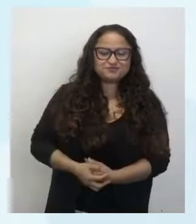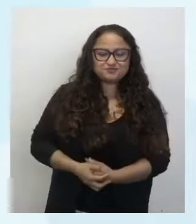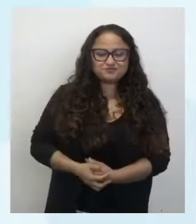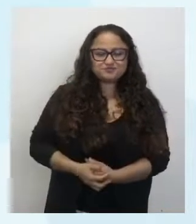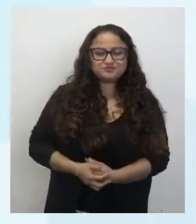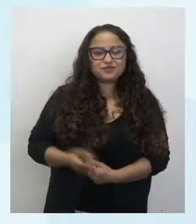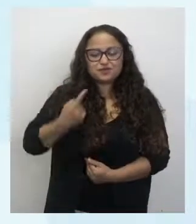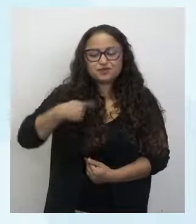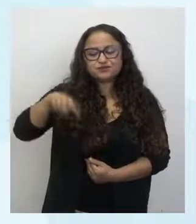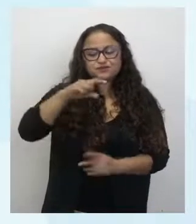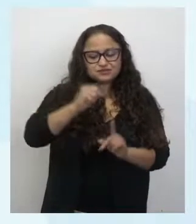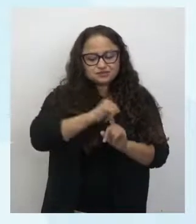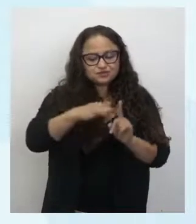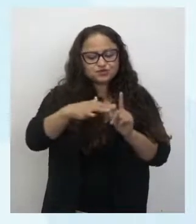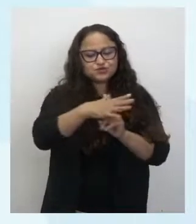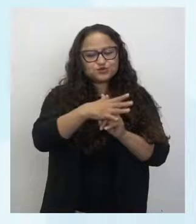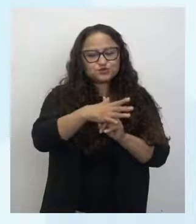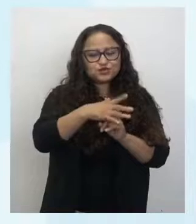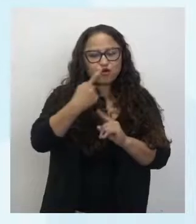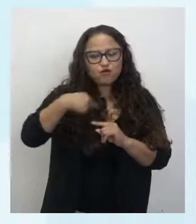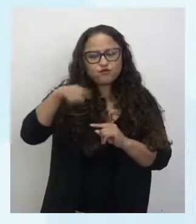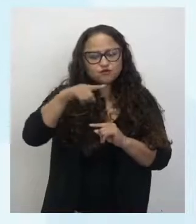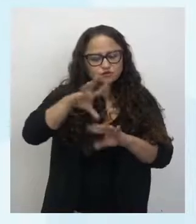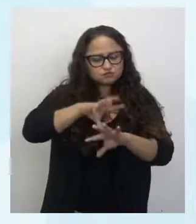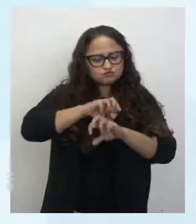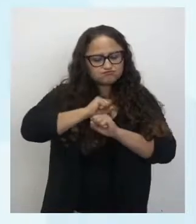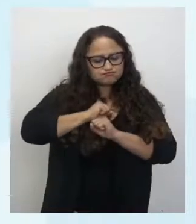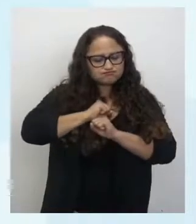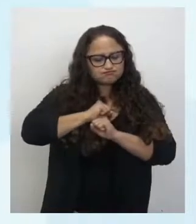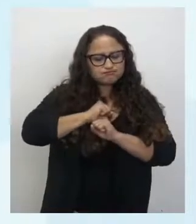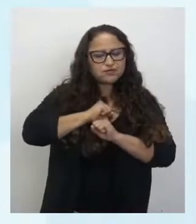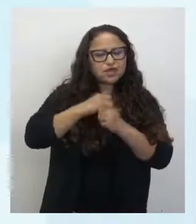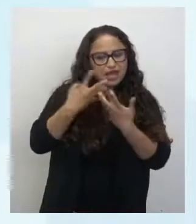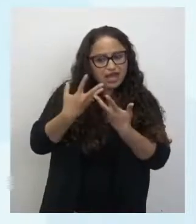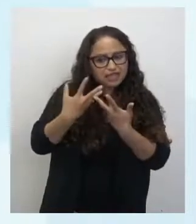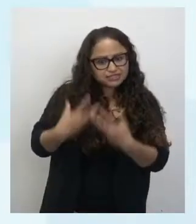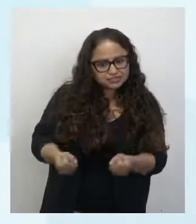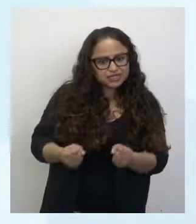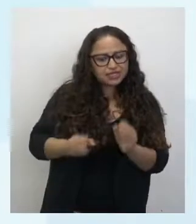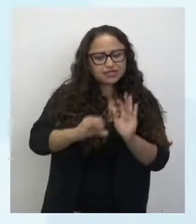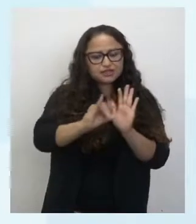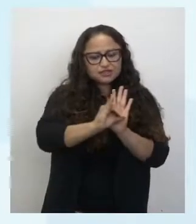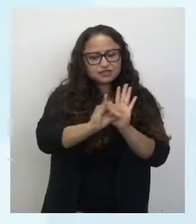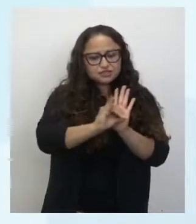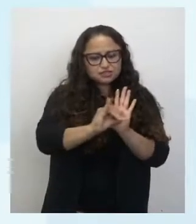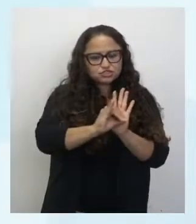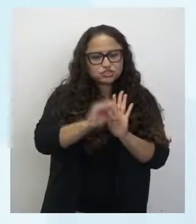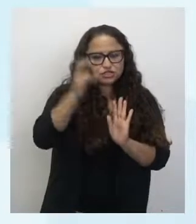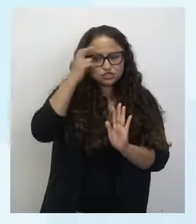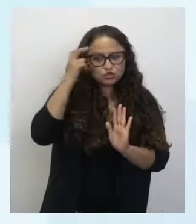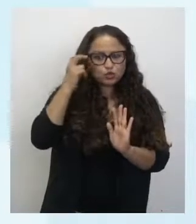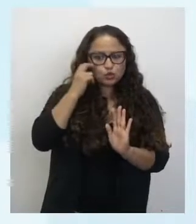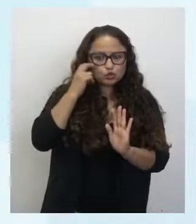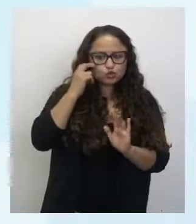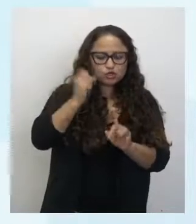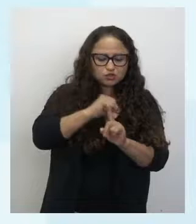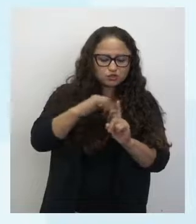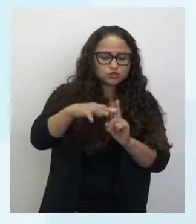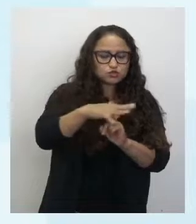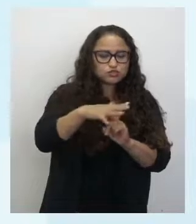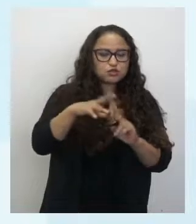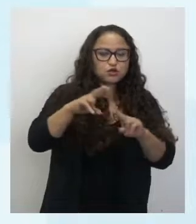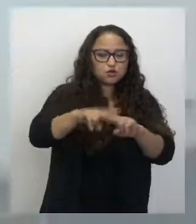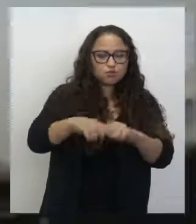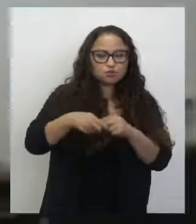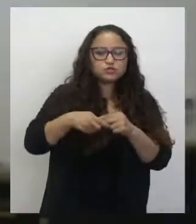ambiente social, você adquire consigo aquela cultura, né, uma certa identidade cultural e social. Né? Então, por isso que a gente fala